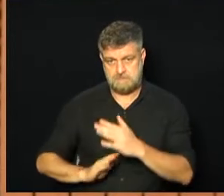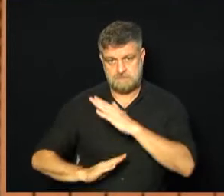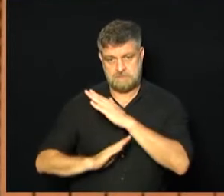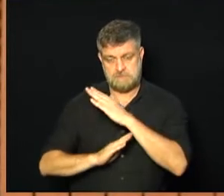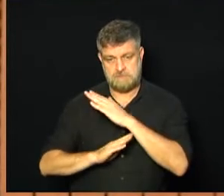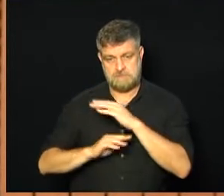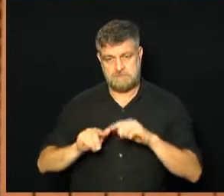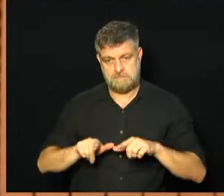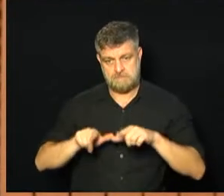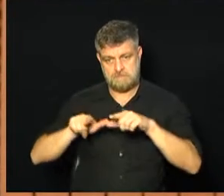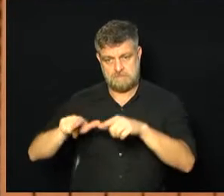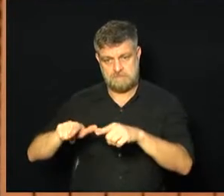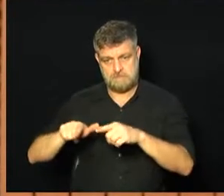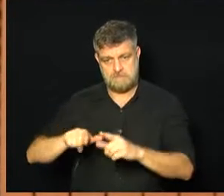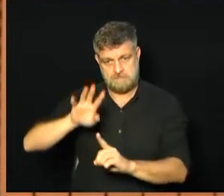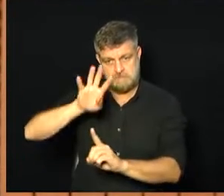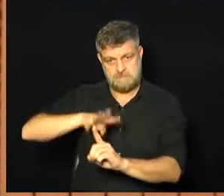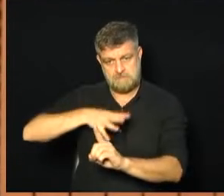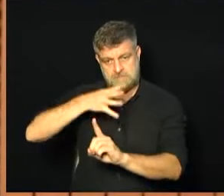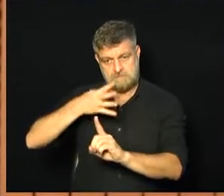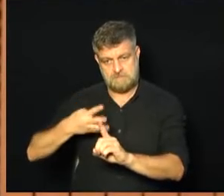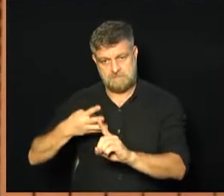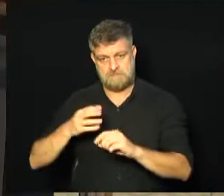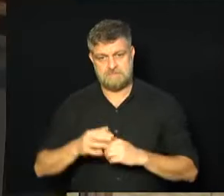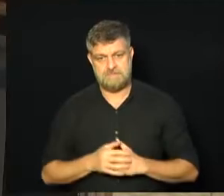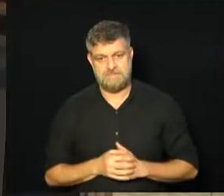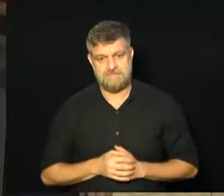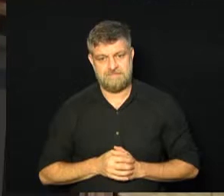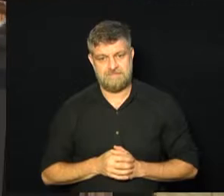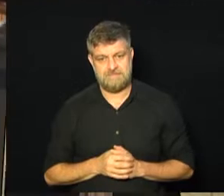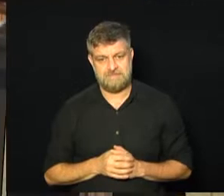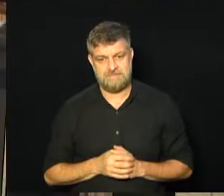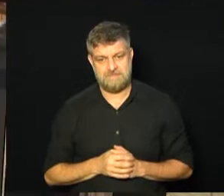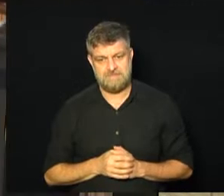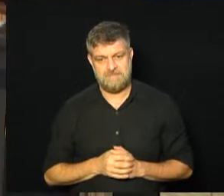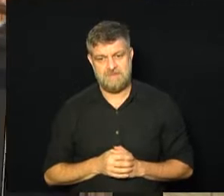de Campinas aos agraciados desta noite.